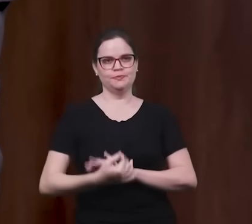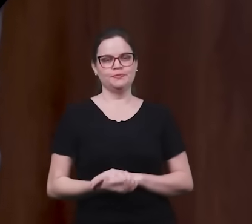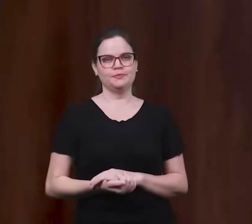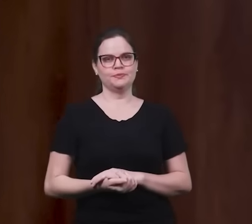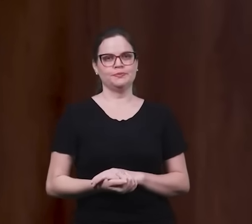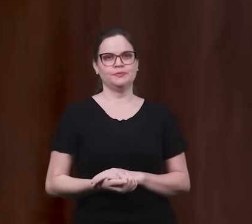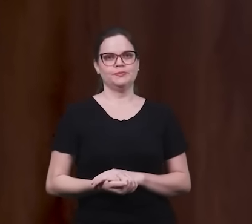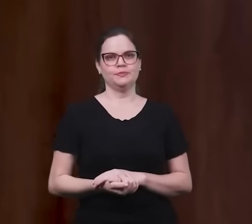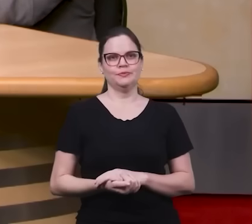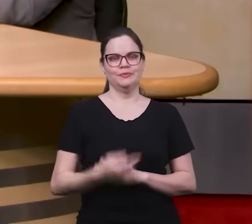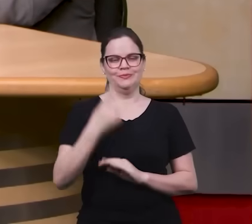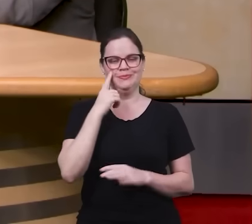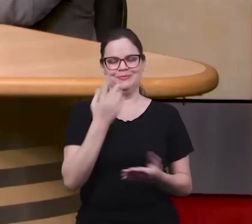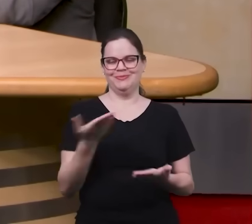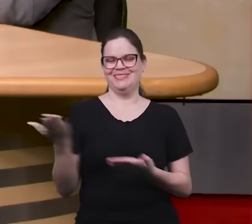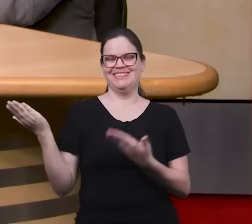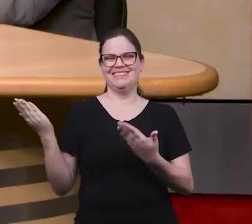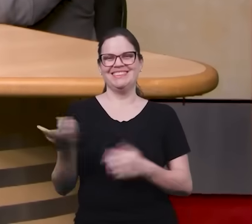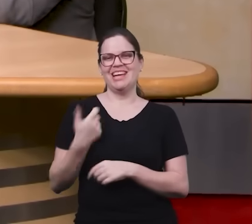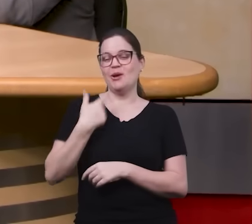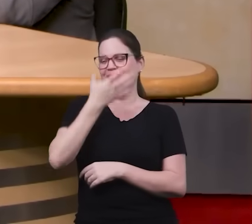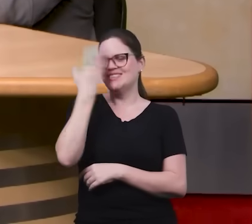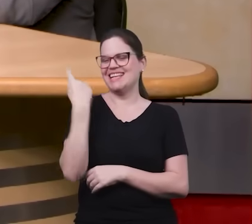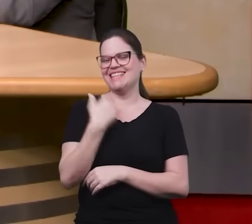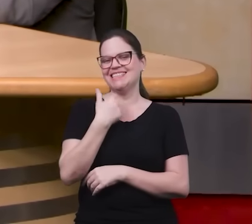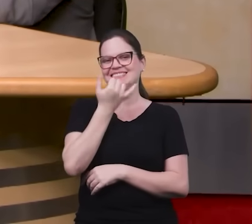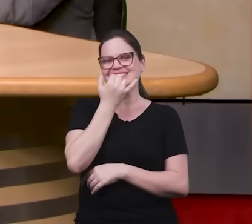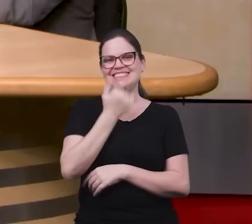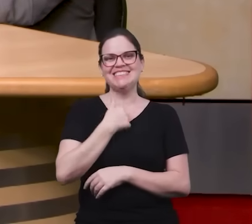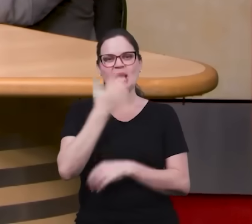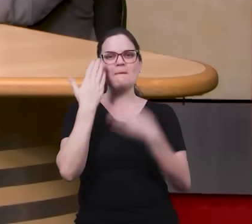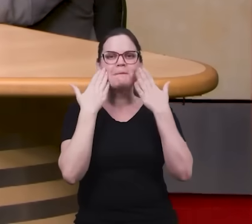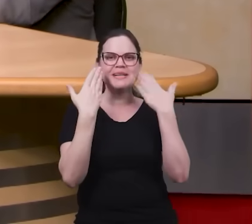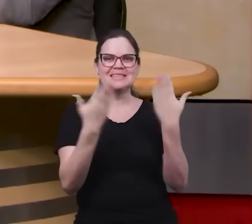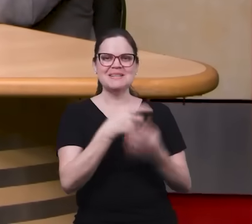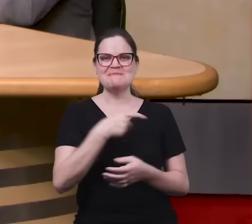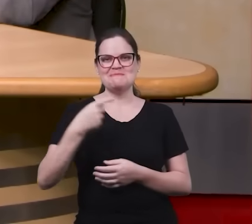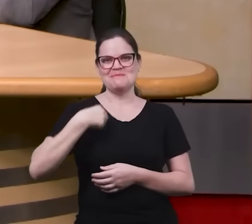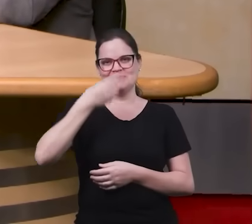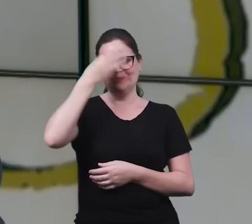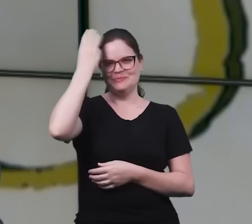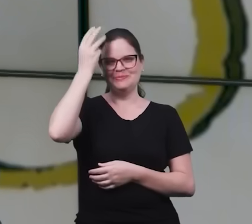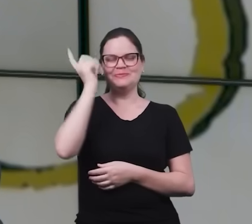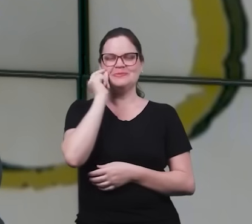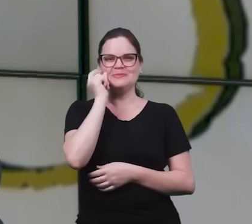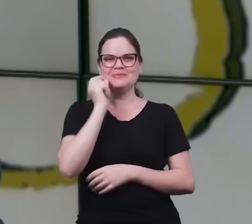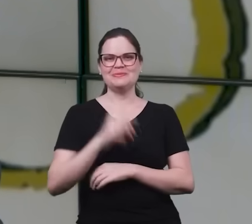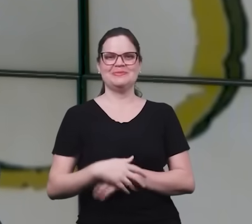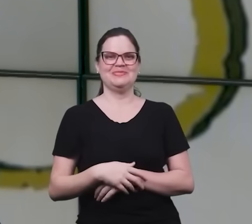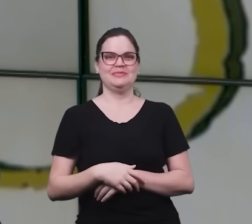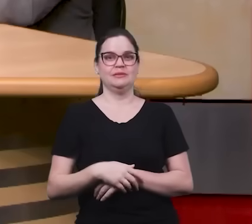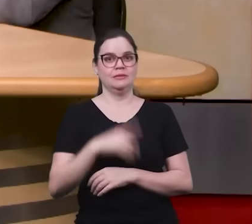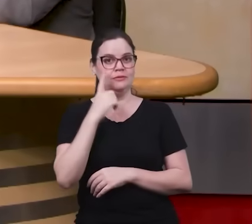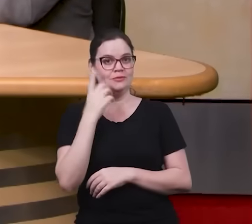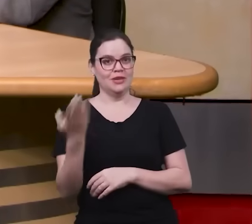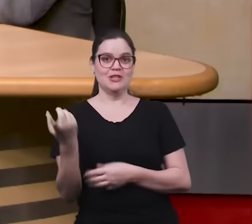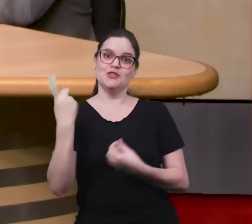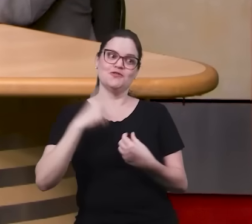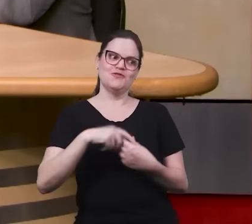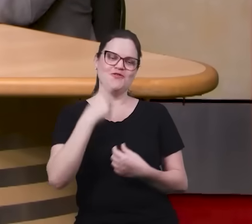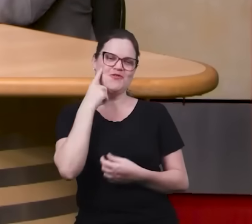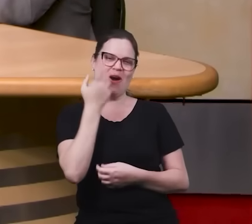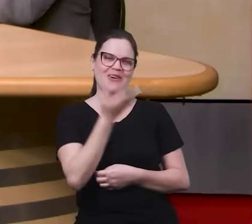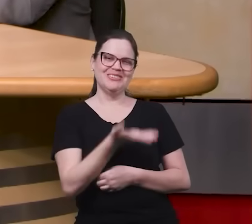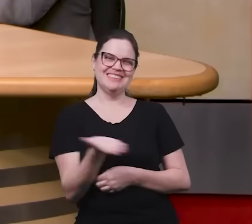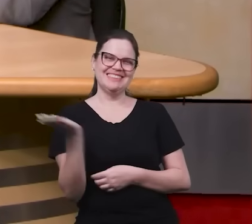Vamos aqui apresentar a mesa, estava até esquecendo. Pastor Marcelo, Paz do Senhor a Pai do todos. Senhor. E olha, de